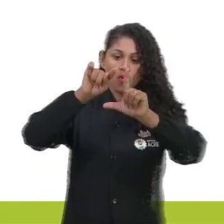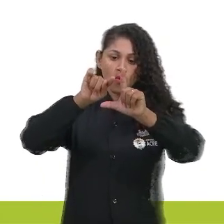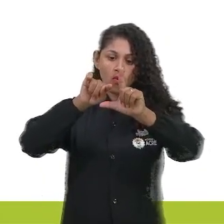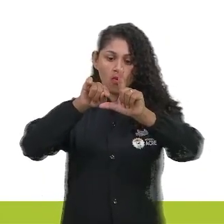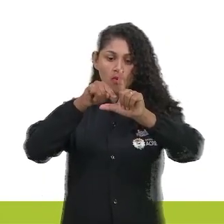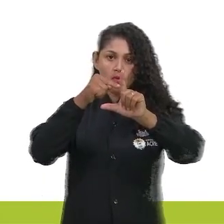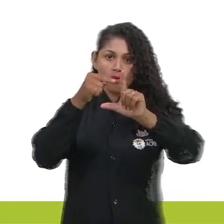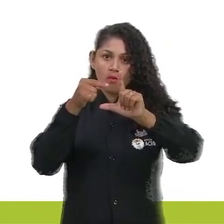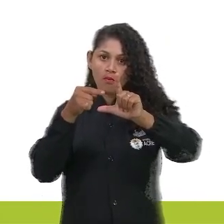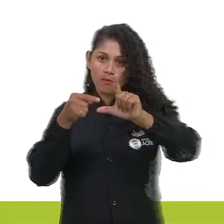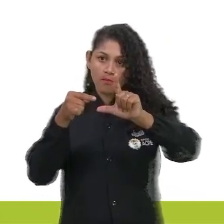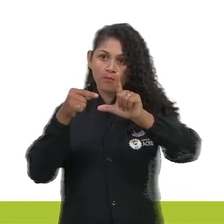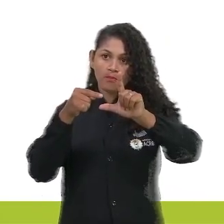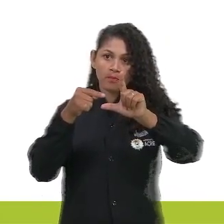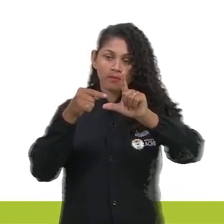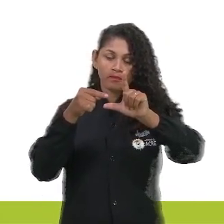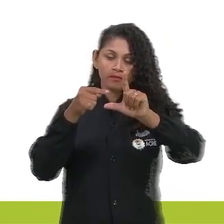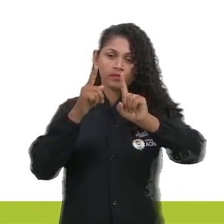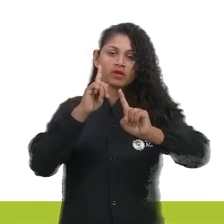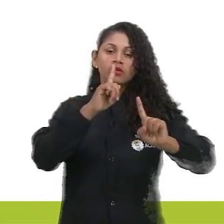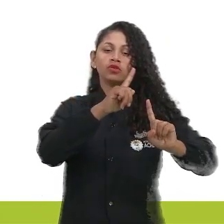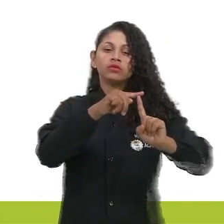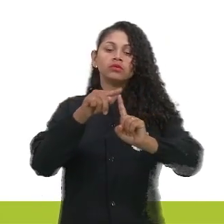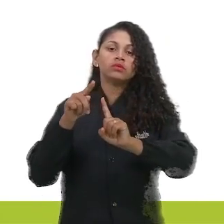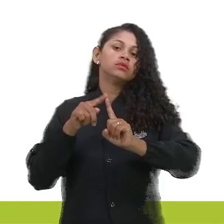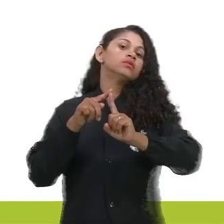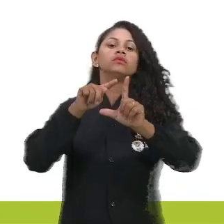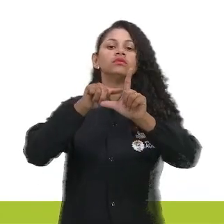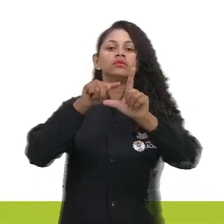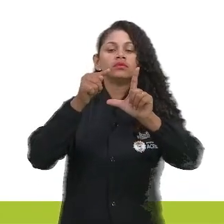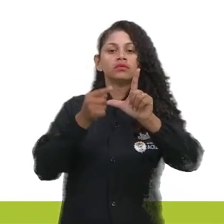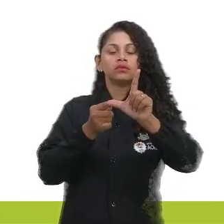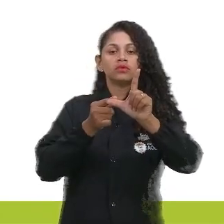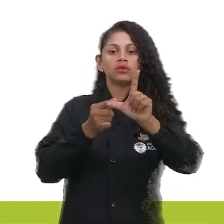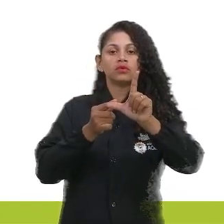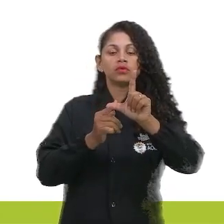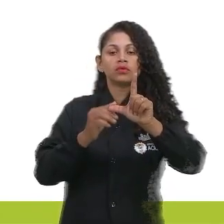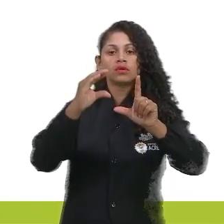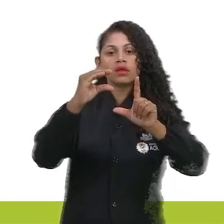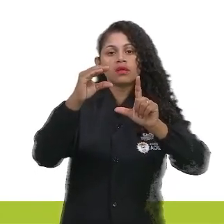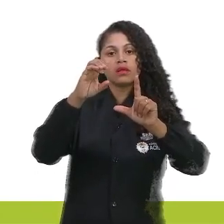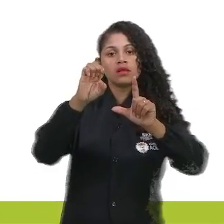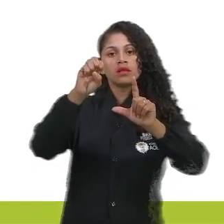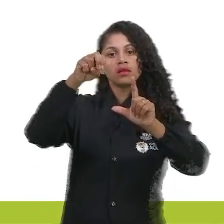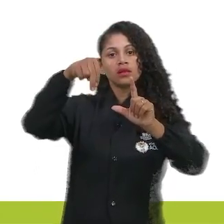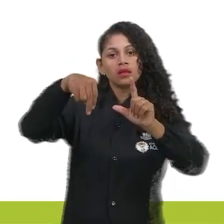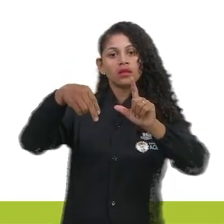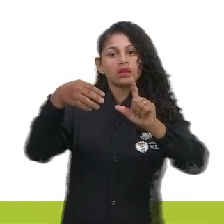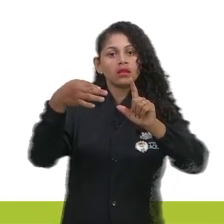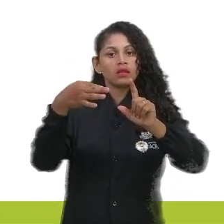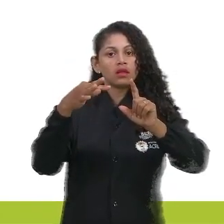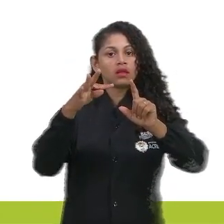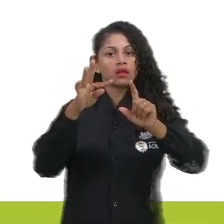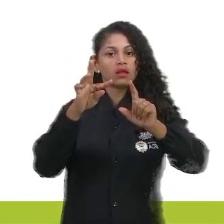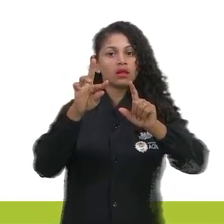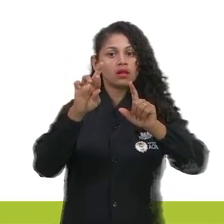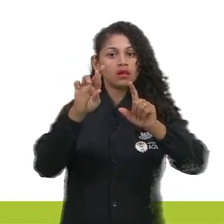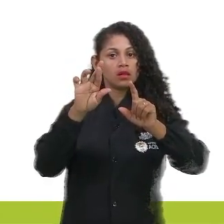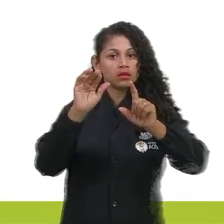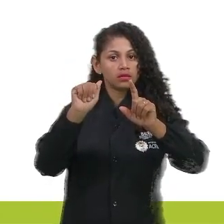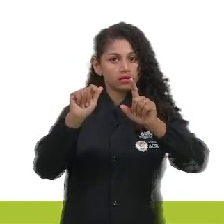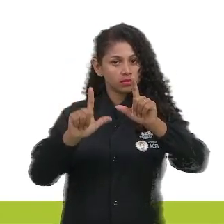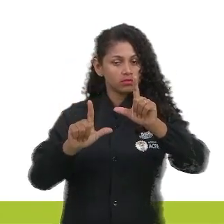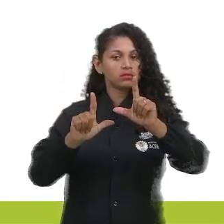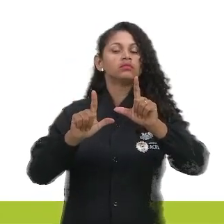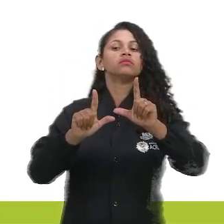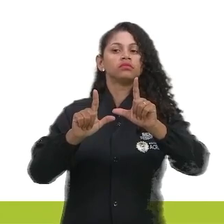Então, esse tipo de ângulo é chamado ângulo central. Então, nós iremos conversar bastante a partir de agora